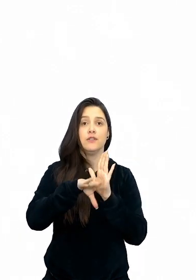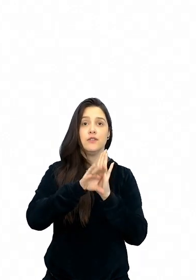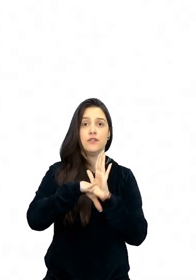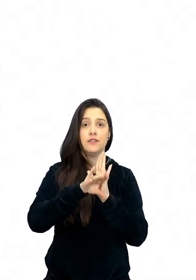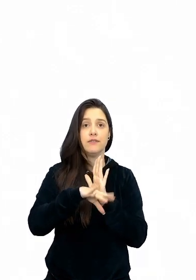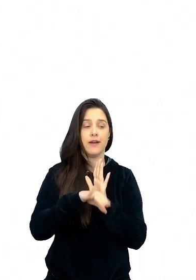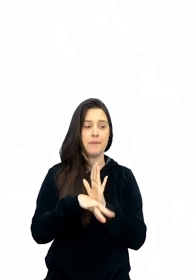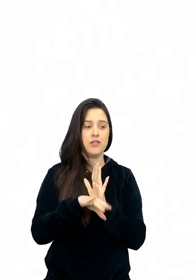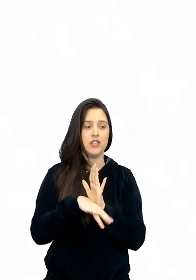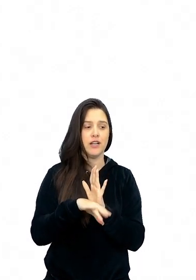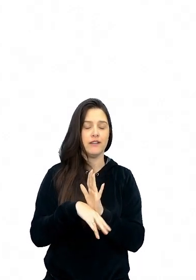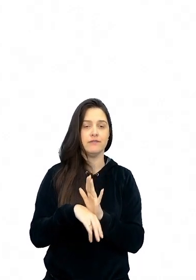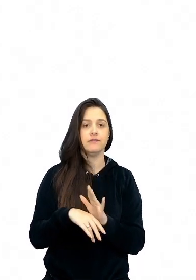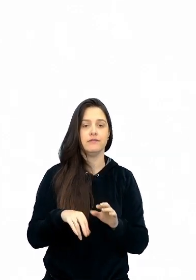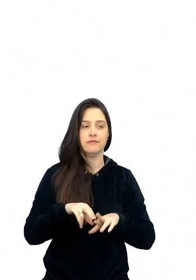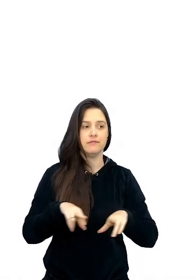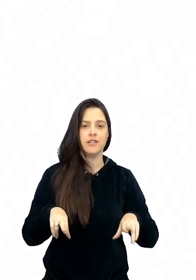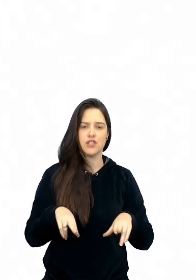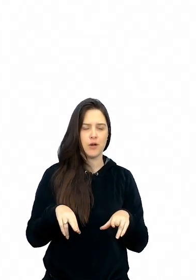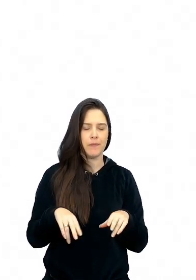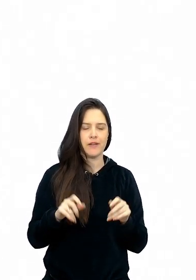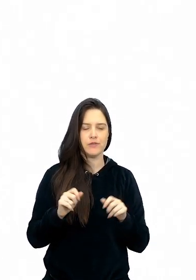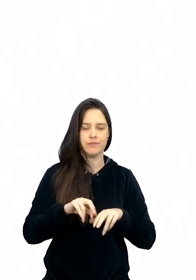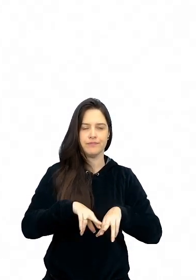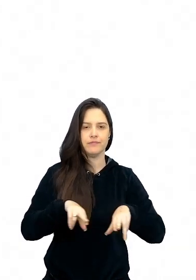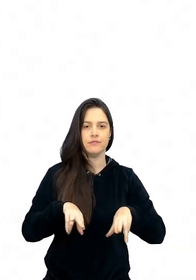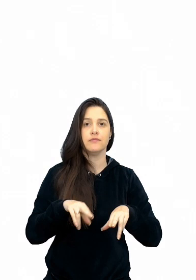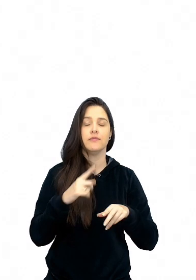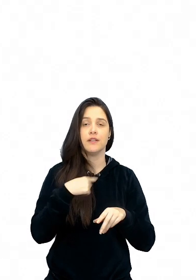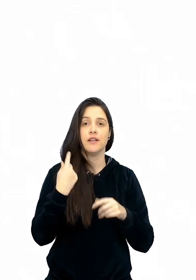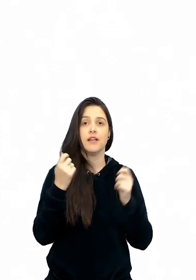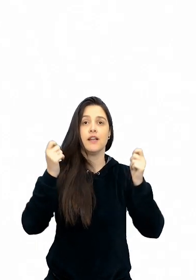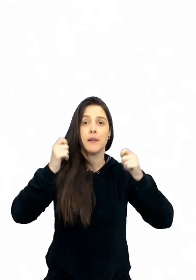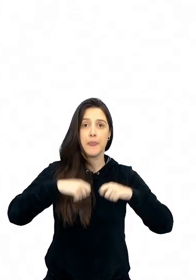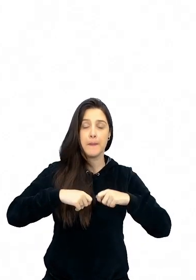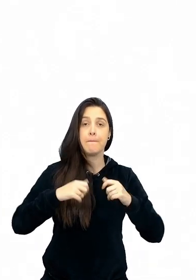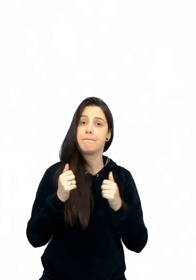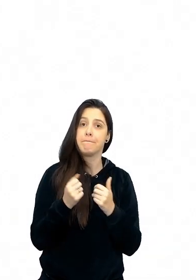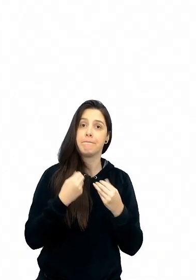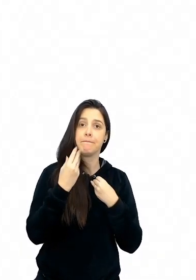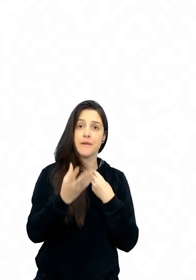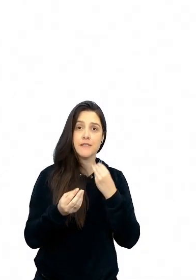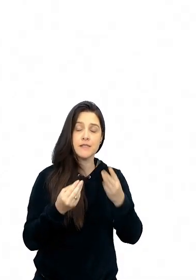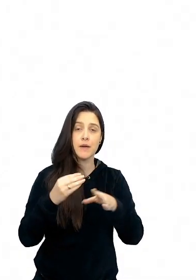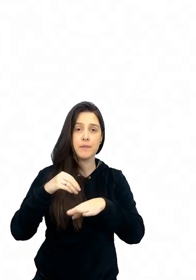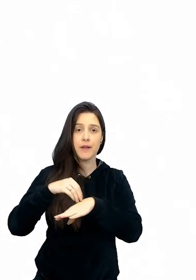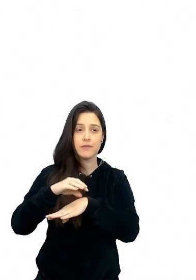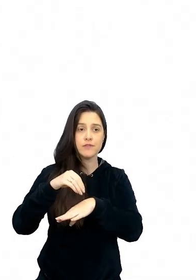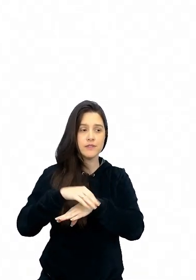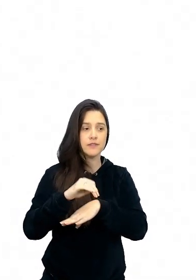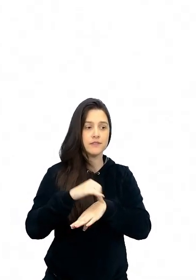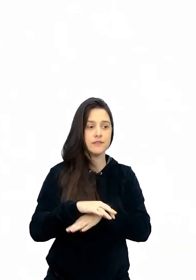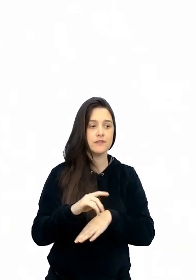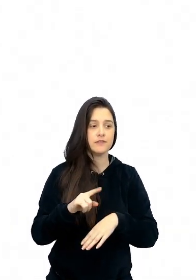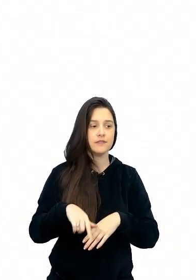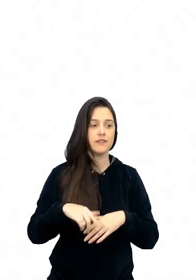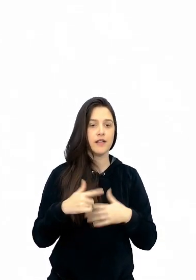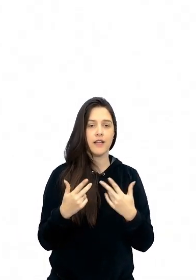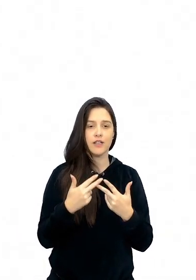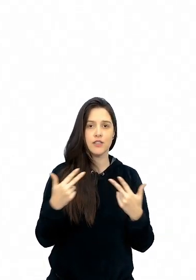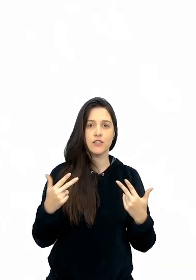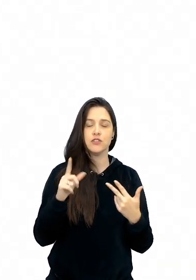dos estudantes que a professora Rosana comentou na semana passada com vocês, né? E aqui a